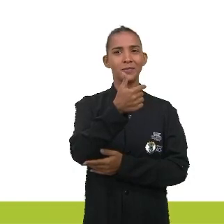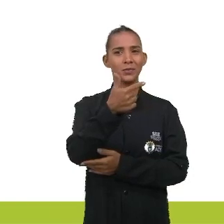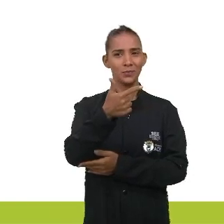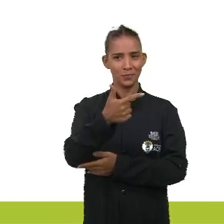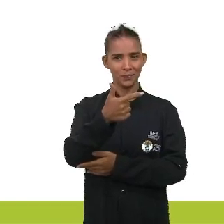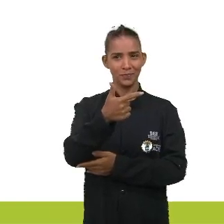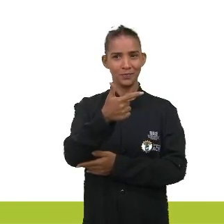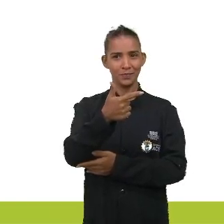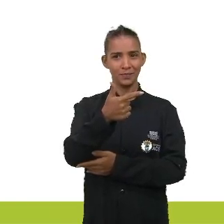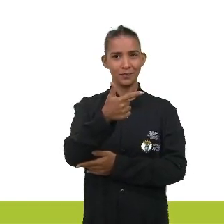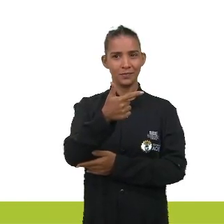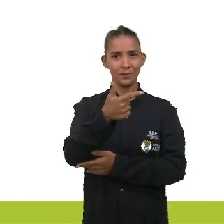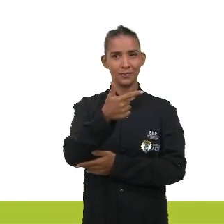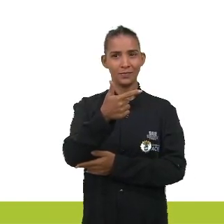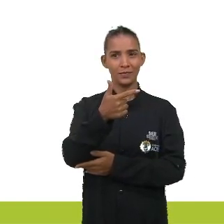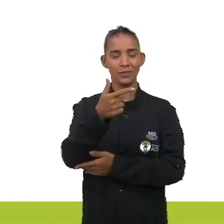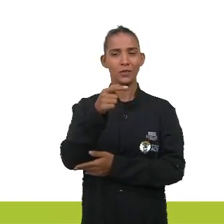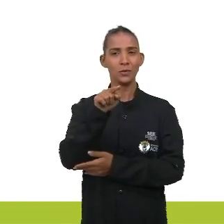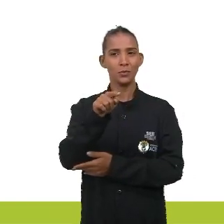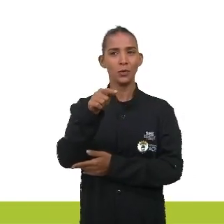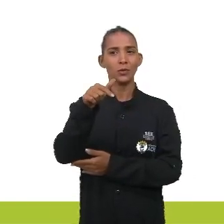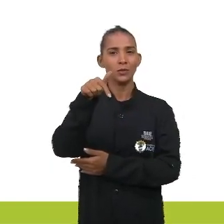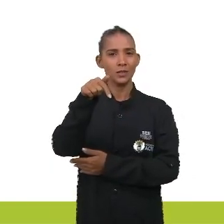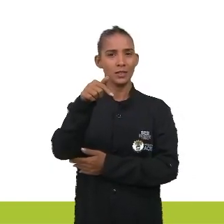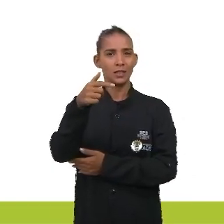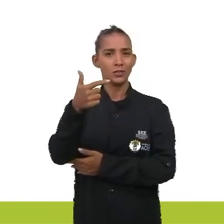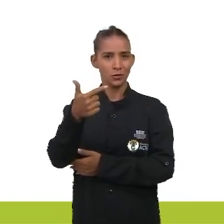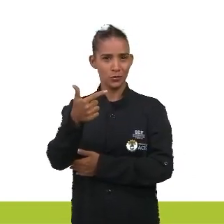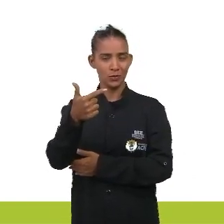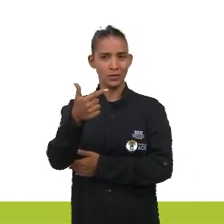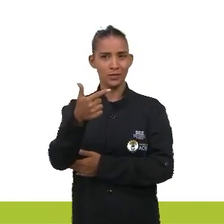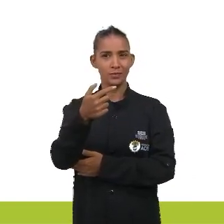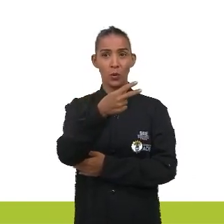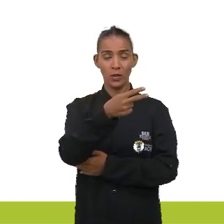12, 72.